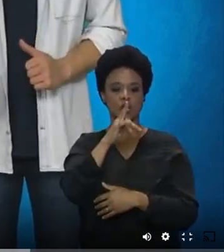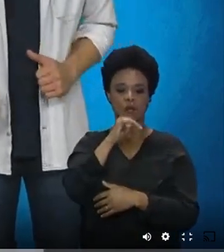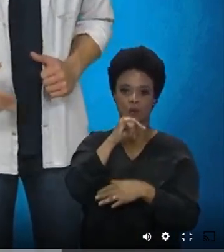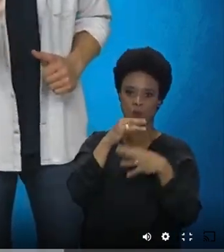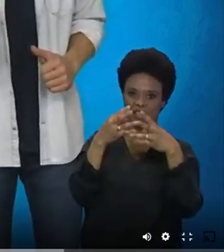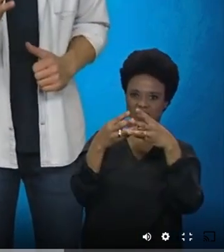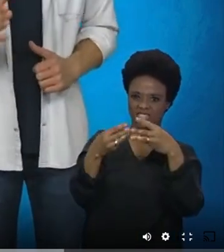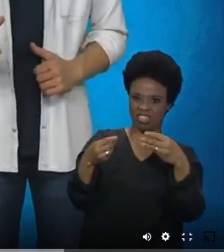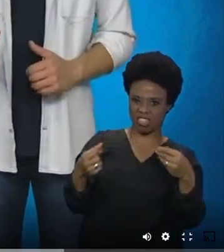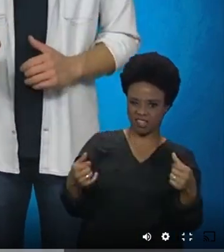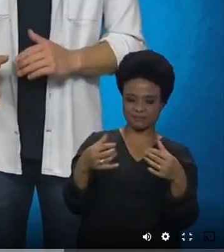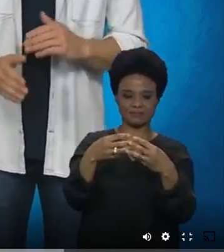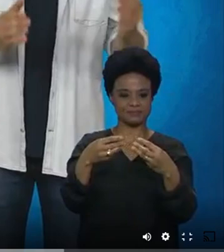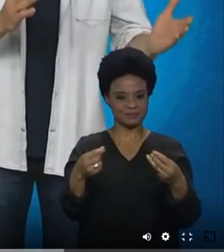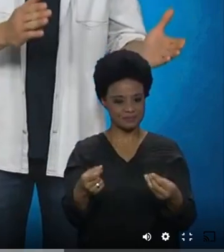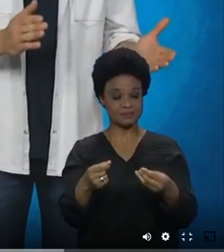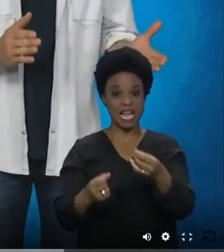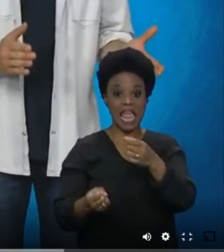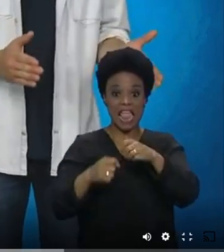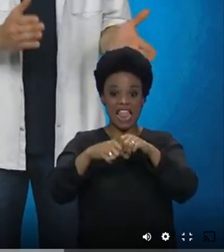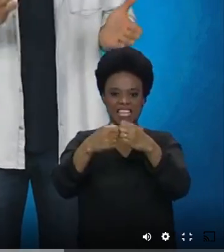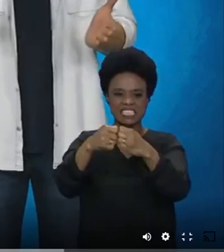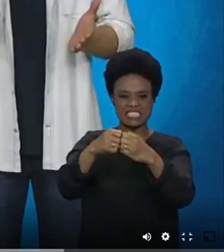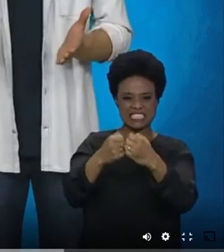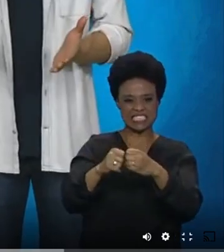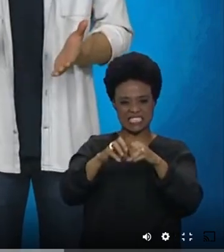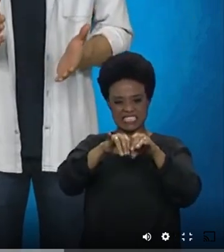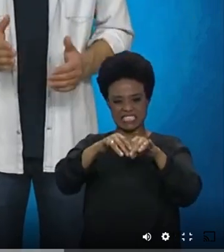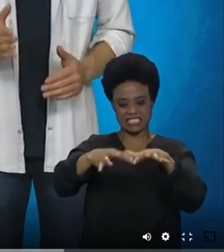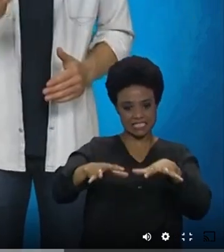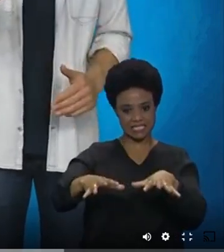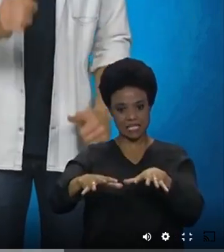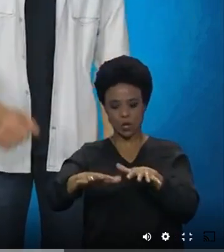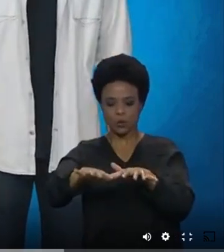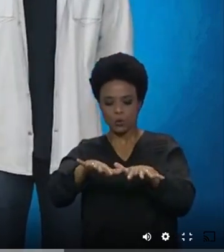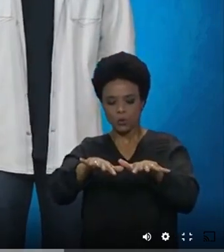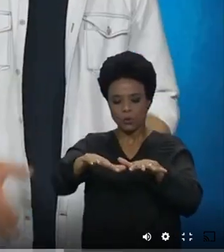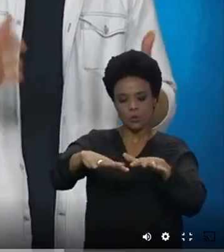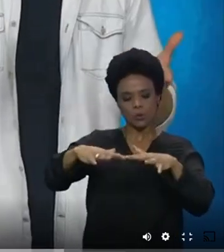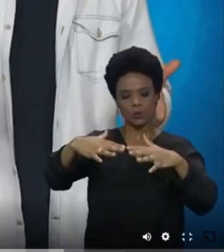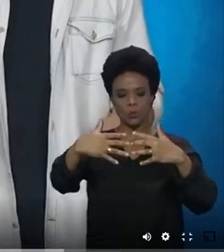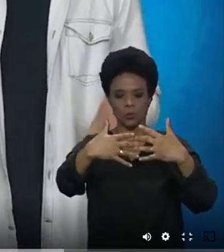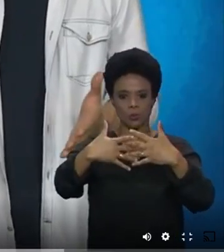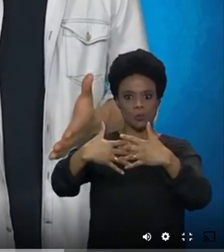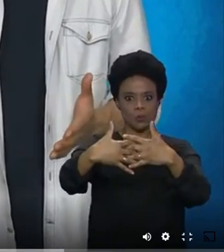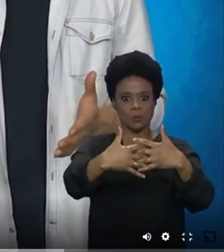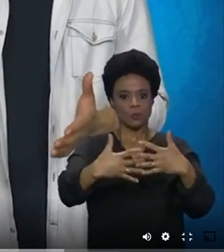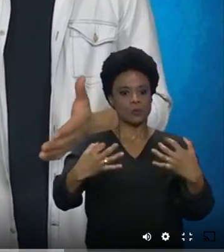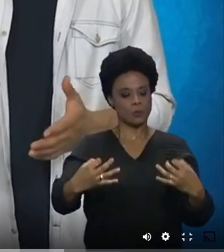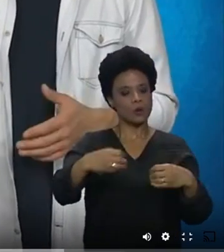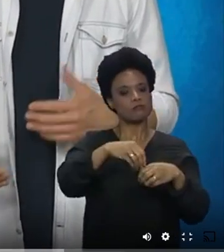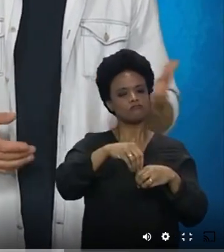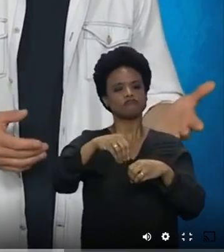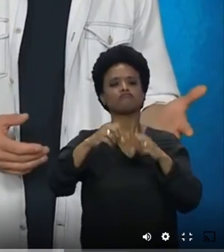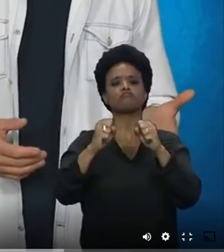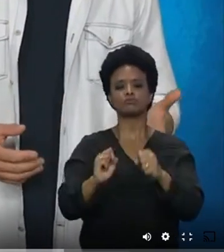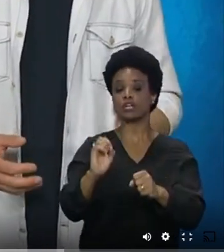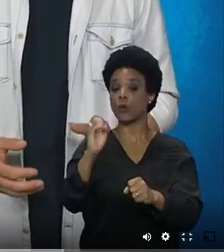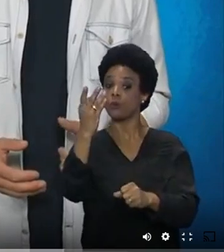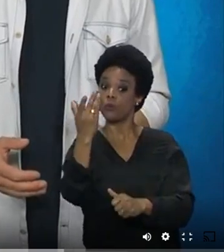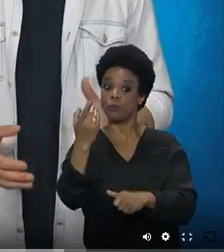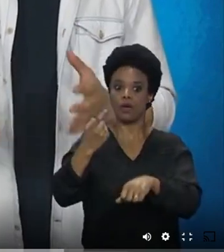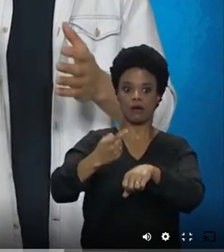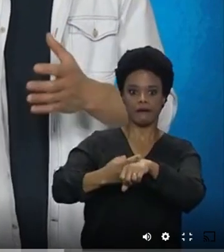dissolução. A erosão é o primeiro passo para a remobilização do sedimento de sua origem. O transporte pode se dar como massa